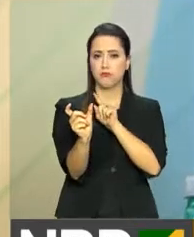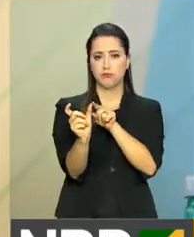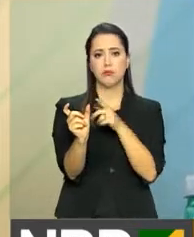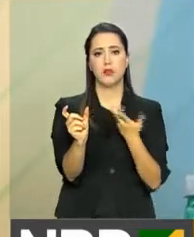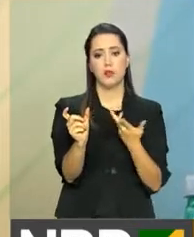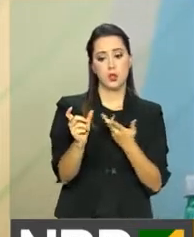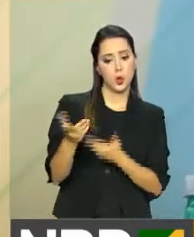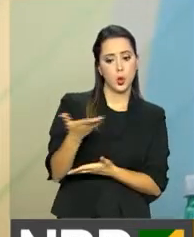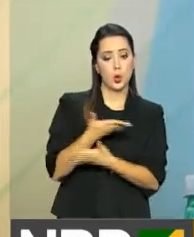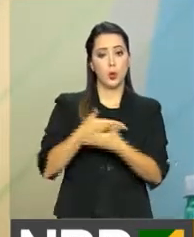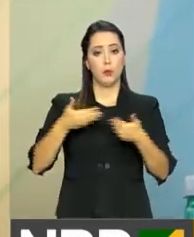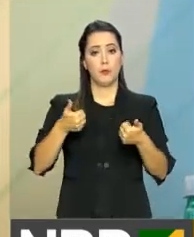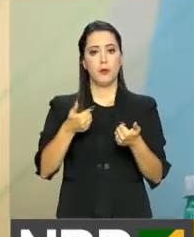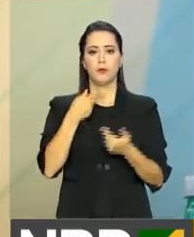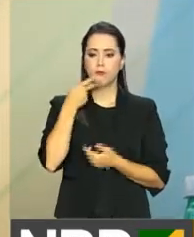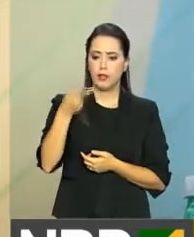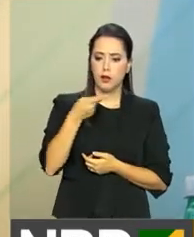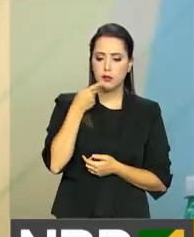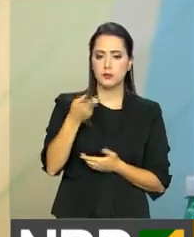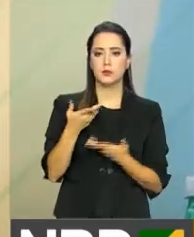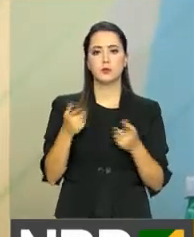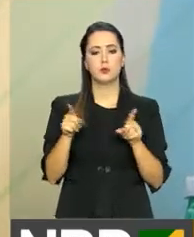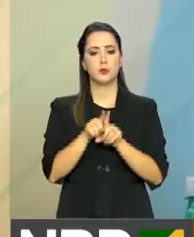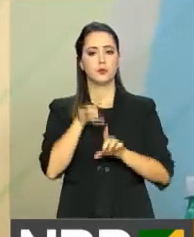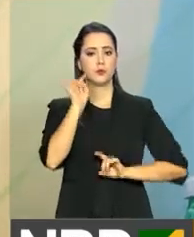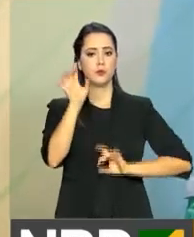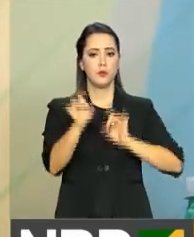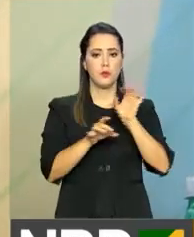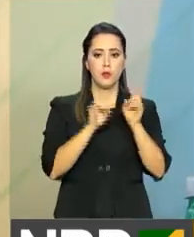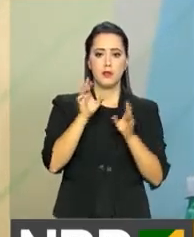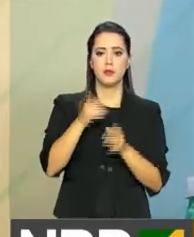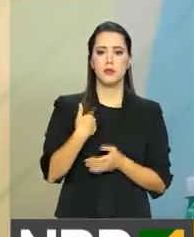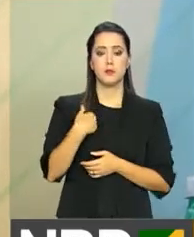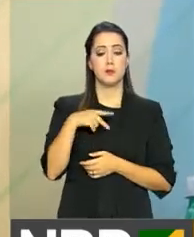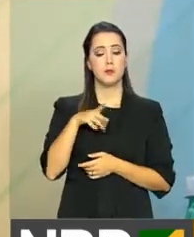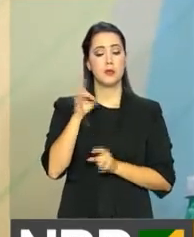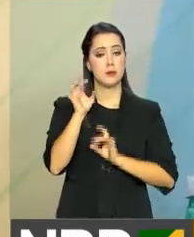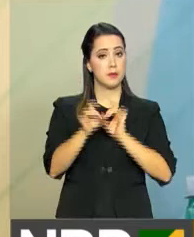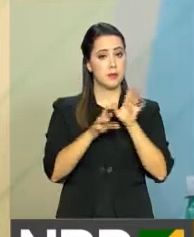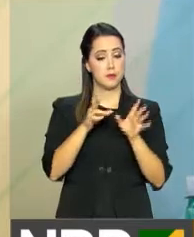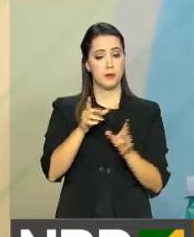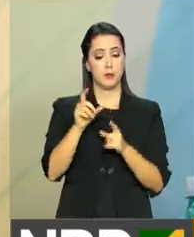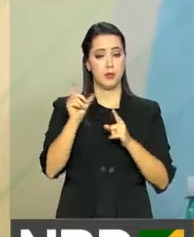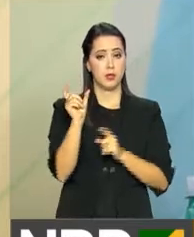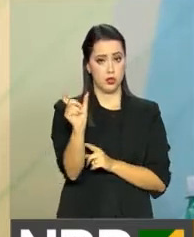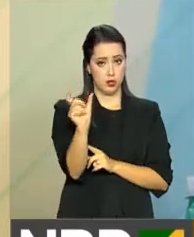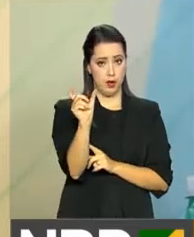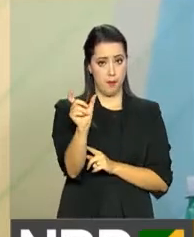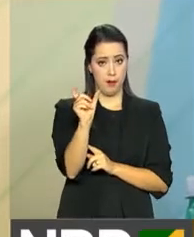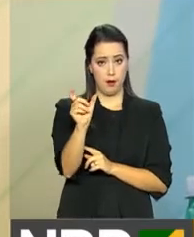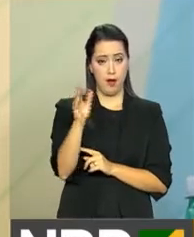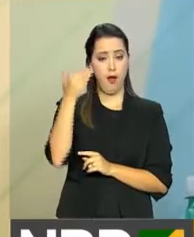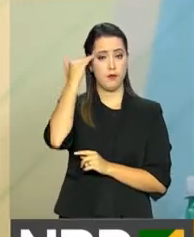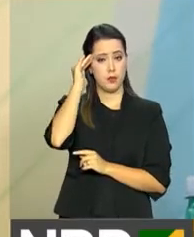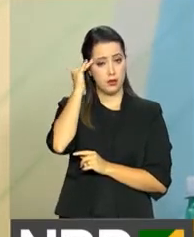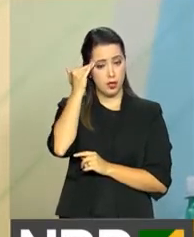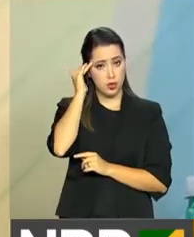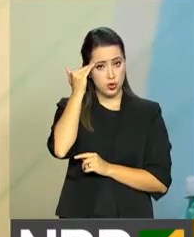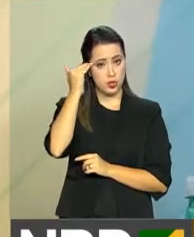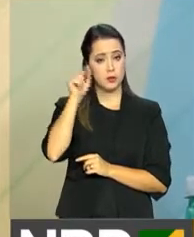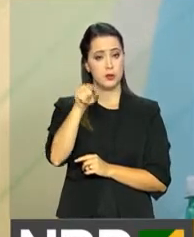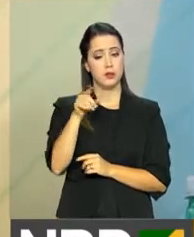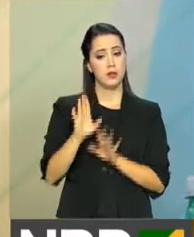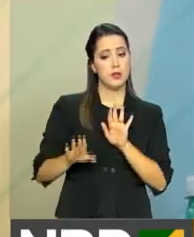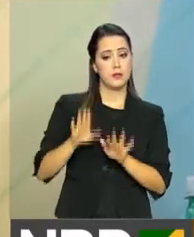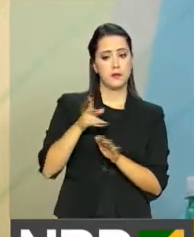palavra falada especialmente da palavra escutada que muitas vezes a palavra falada é